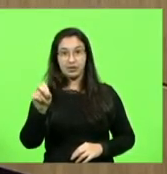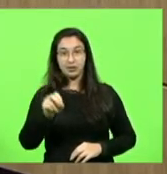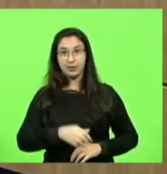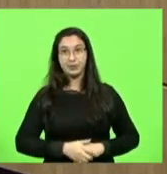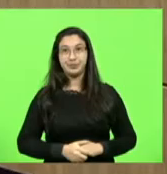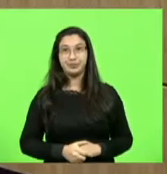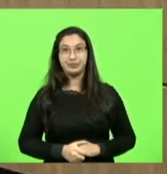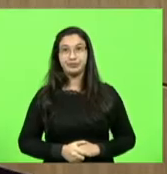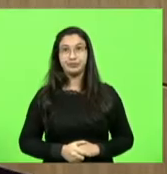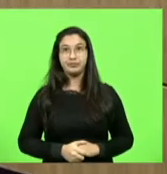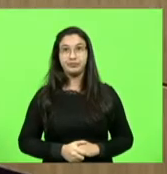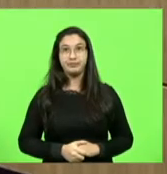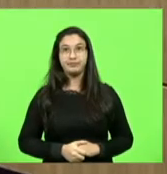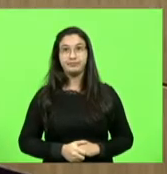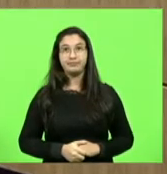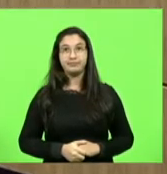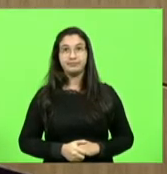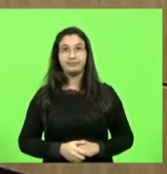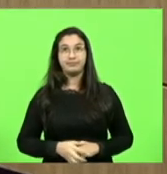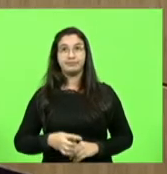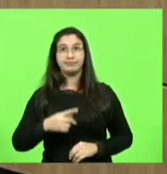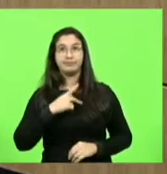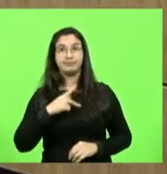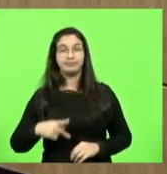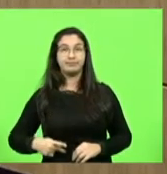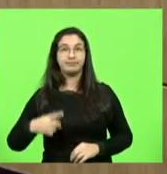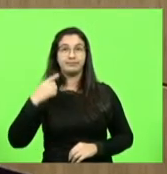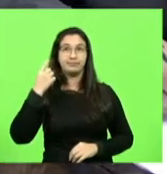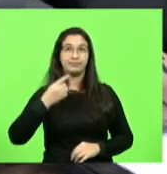Senhor presidente, senhores deputados,